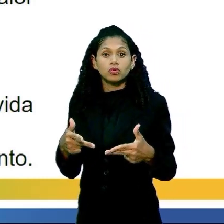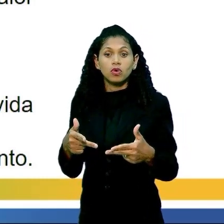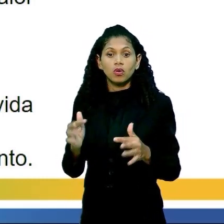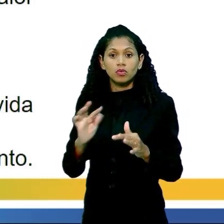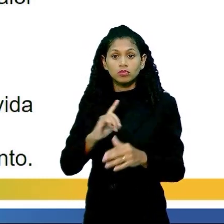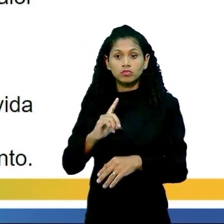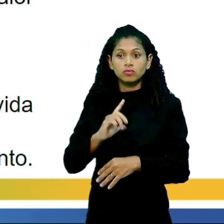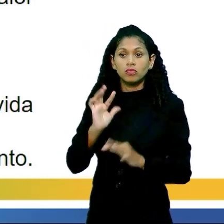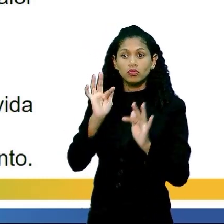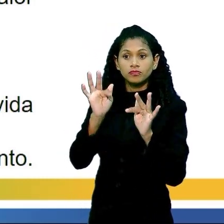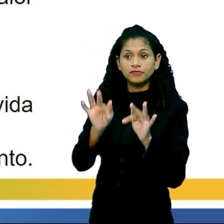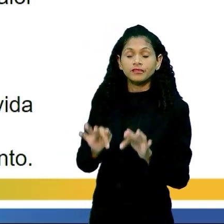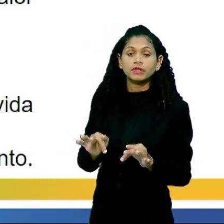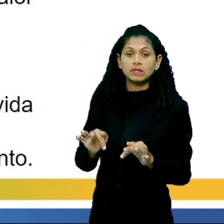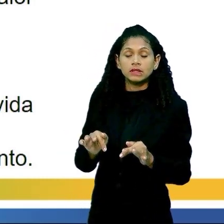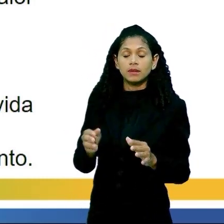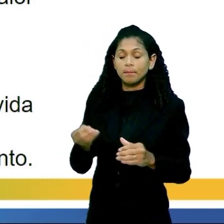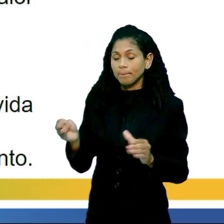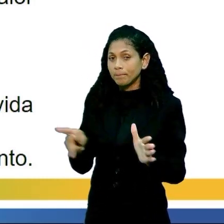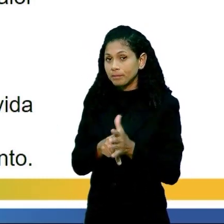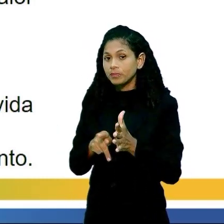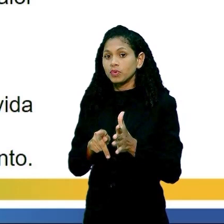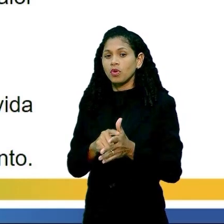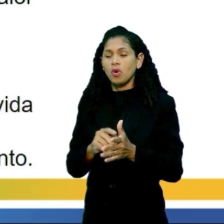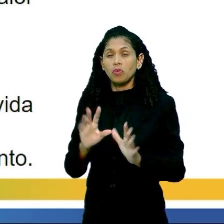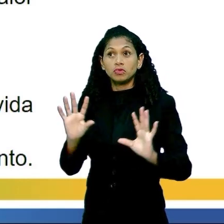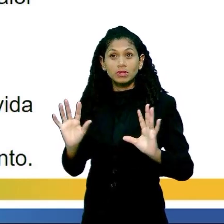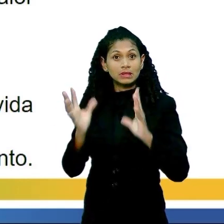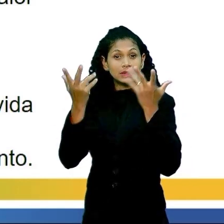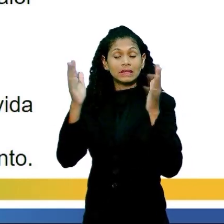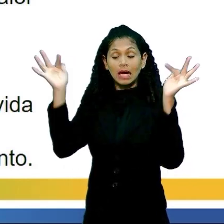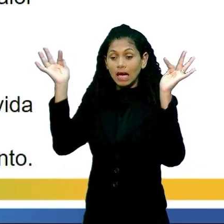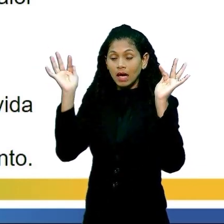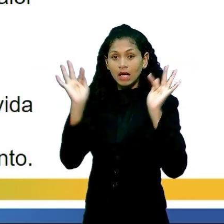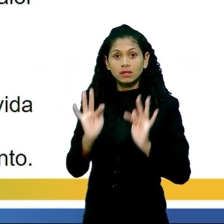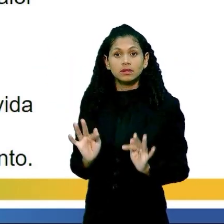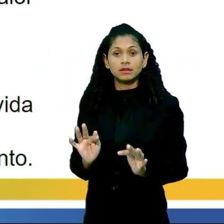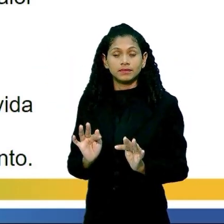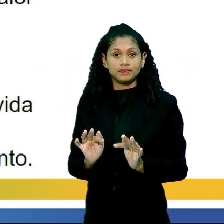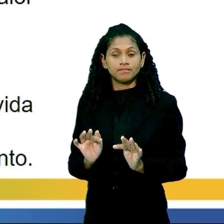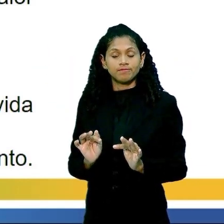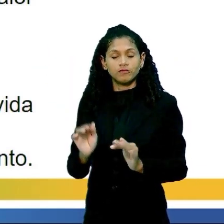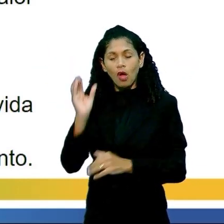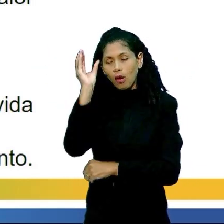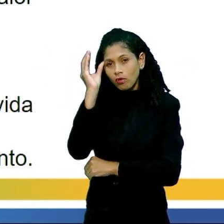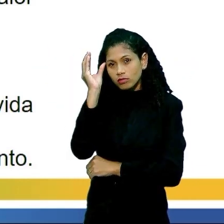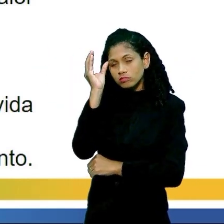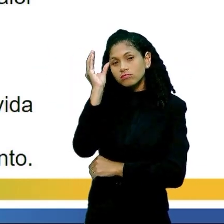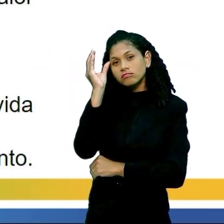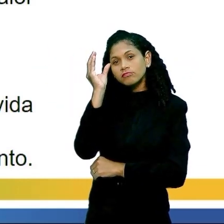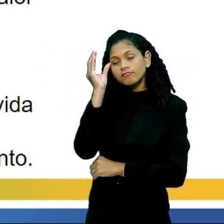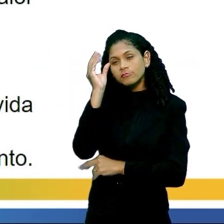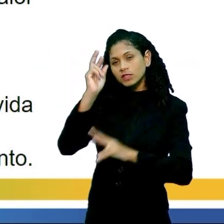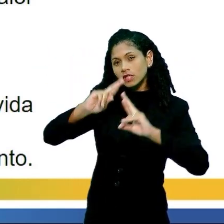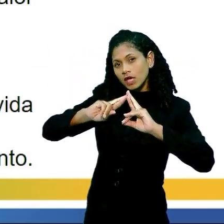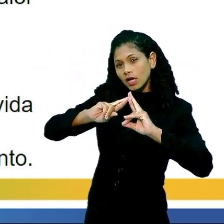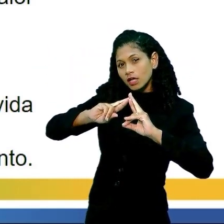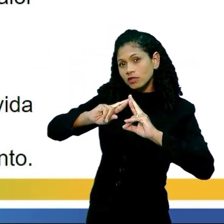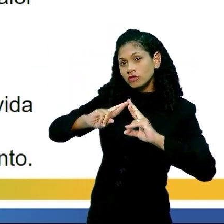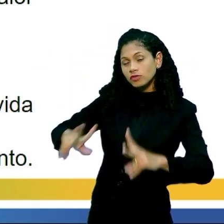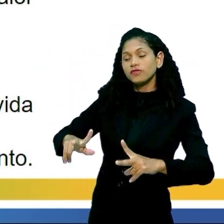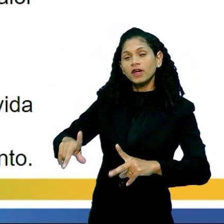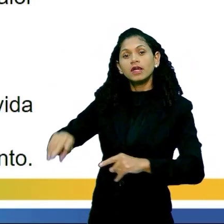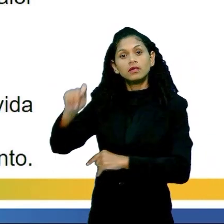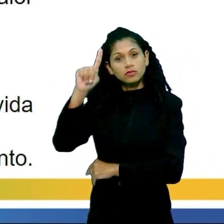mesmo, acompanhado por sentimentos de tensão e alegria, e cria uma consciência de que é diferente da